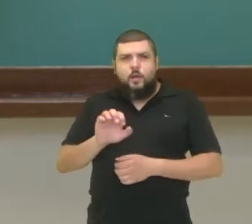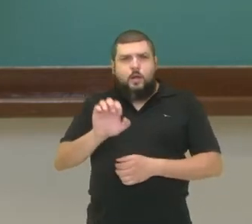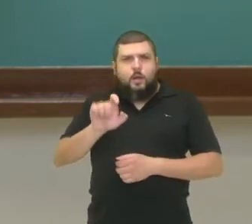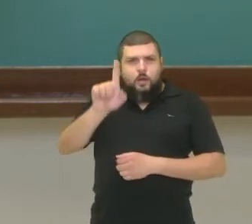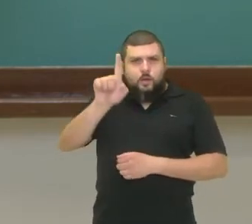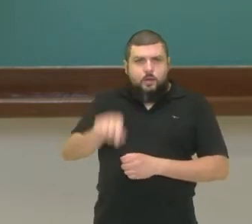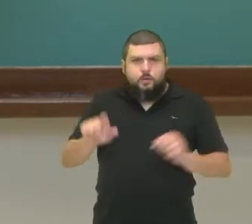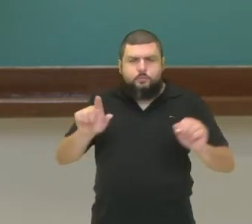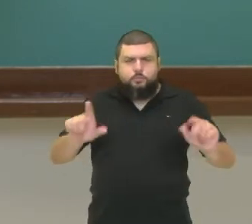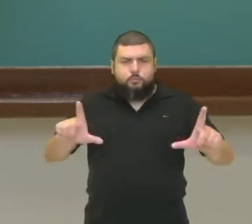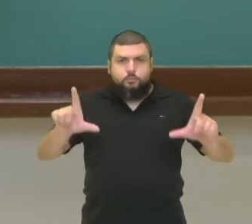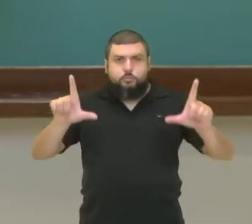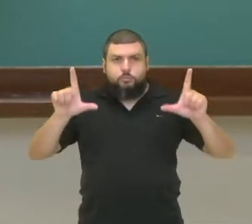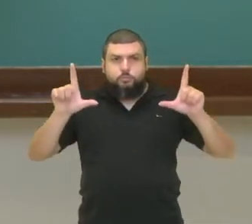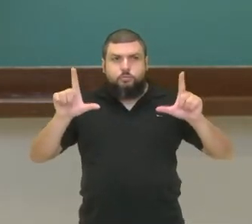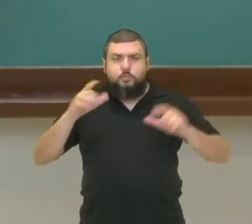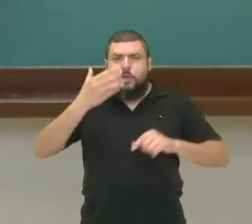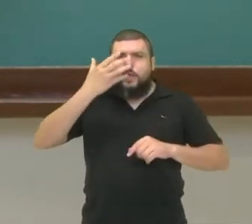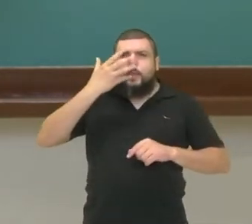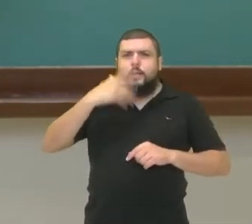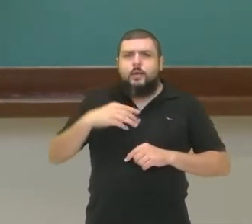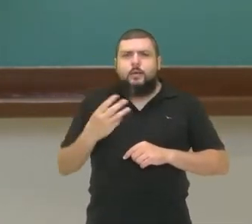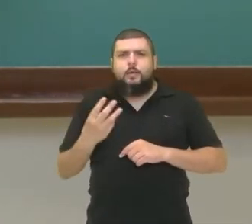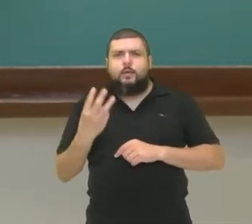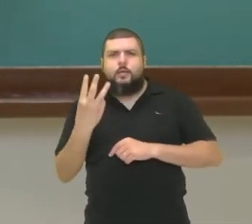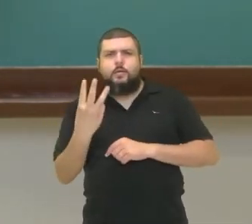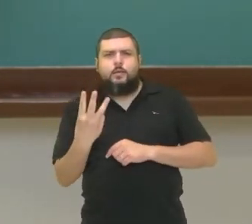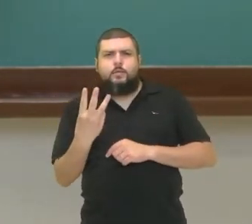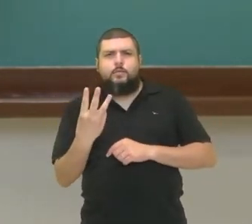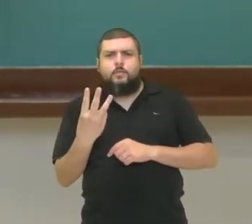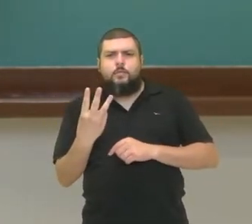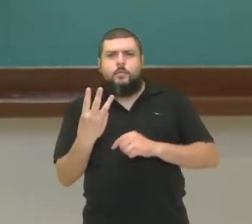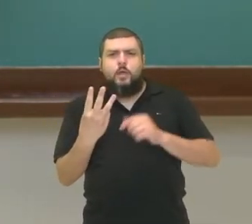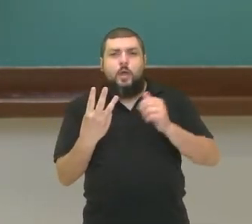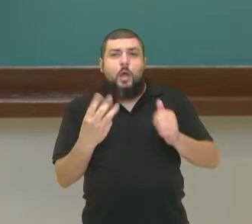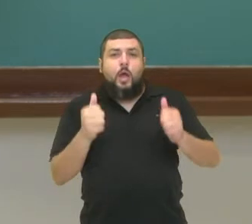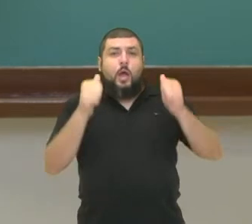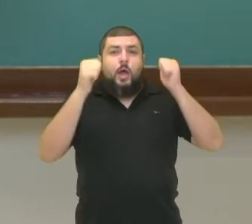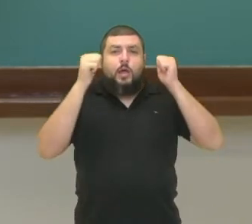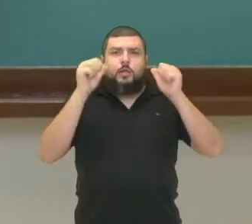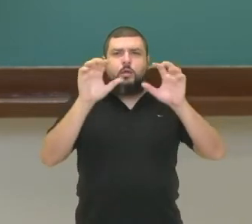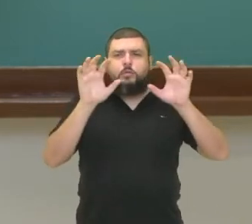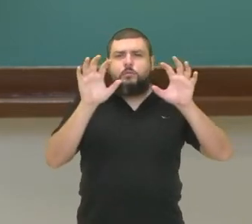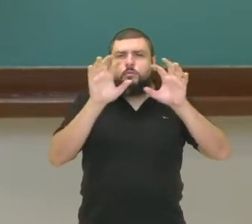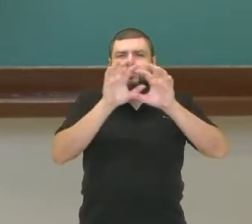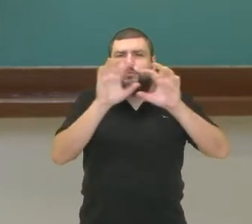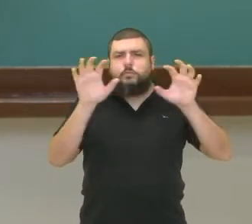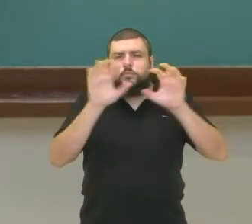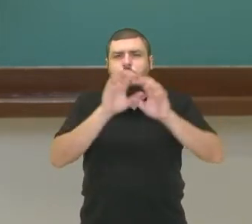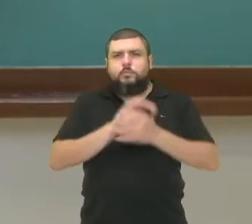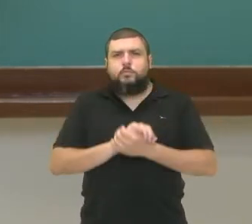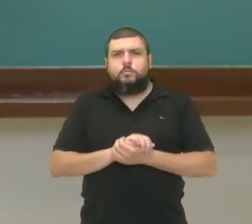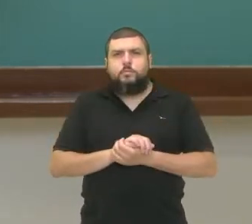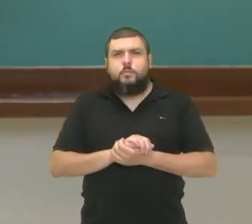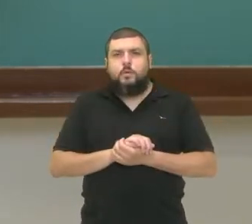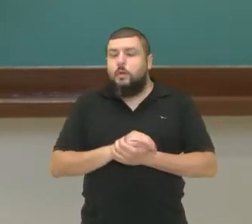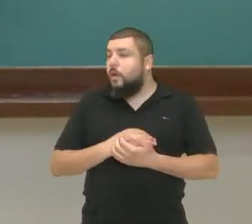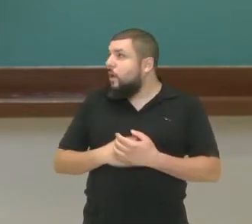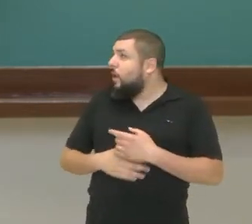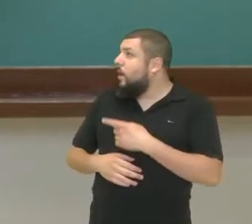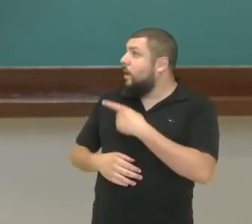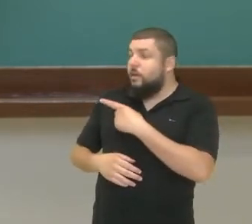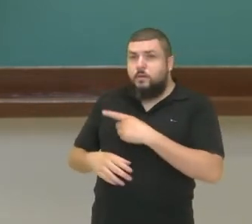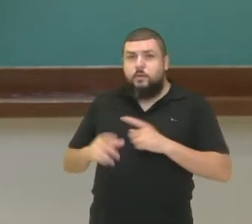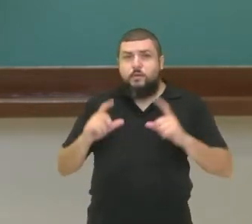3 crianças e outras ali em desfoque na parte de trás. É uma fotografia muito impactante porque